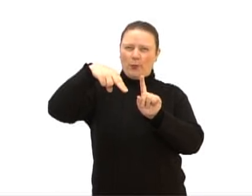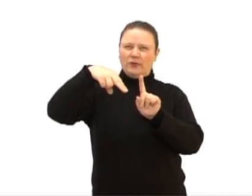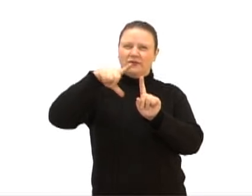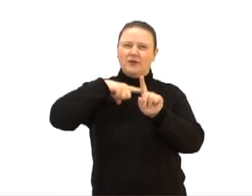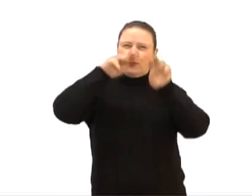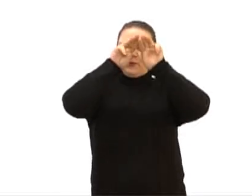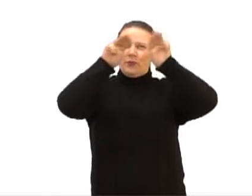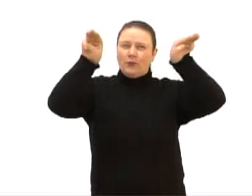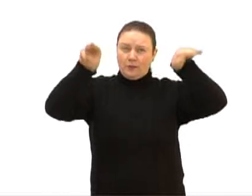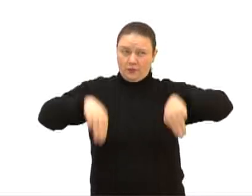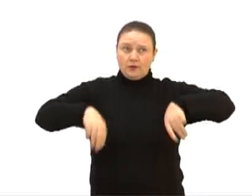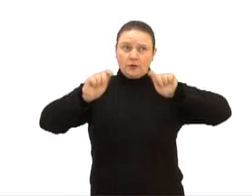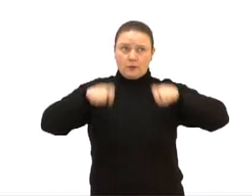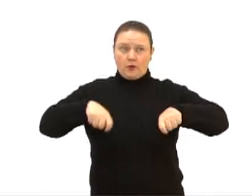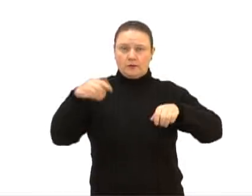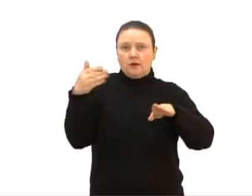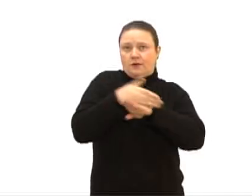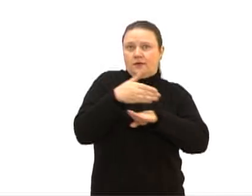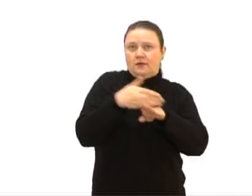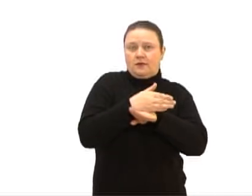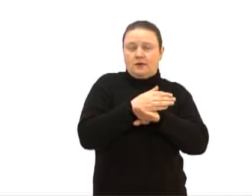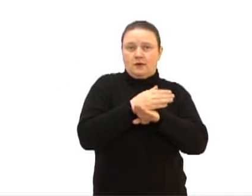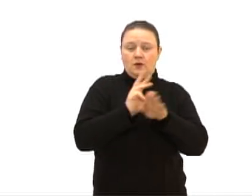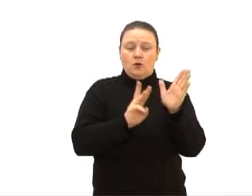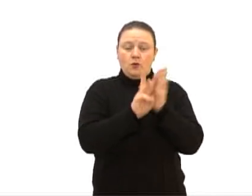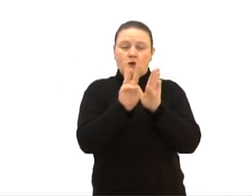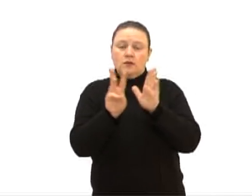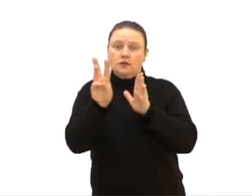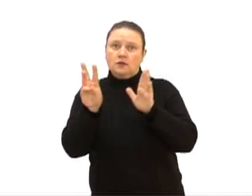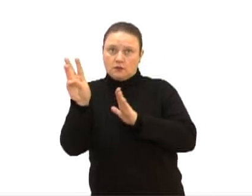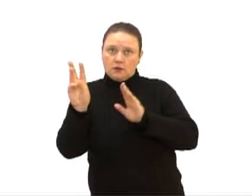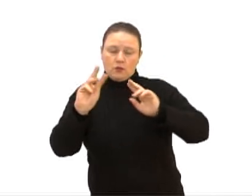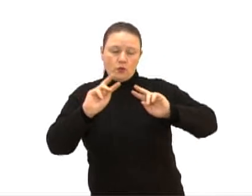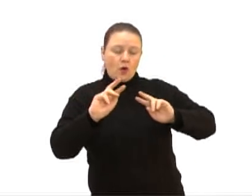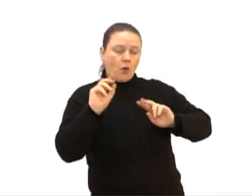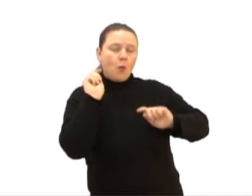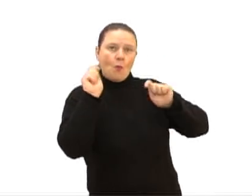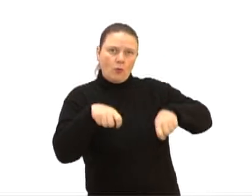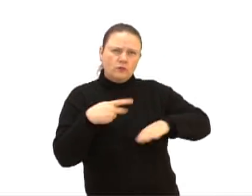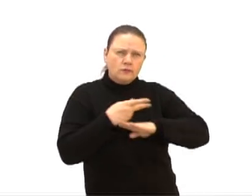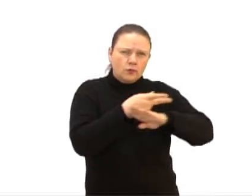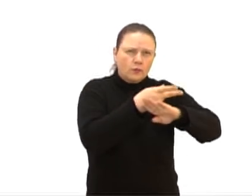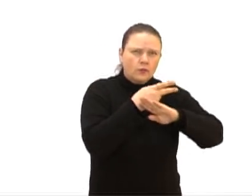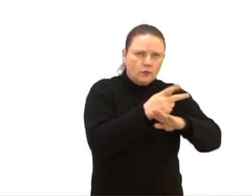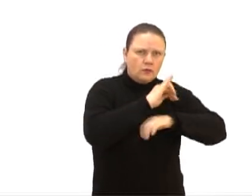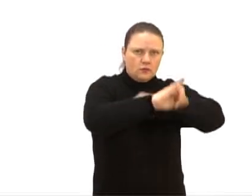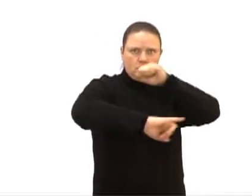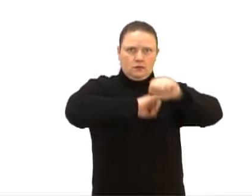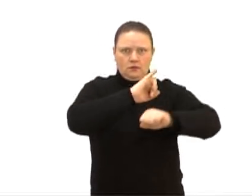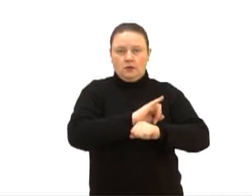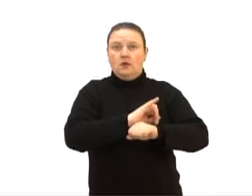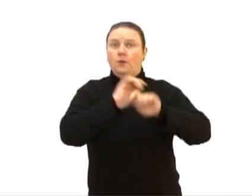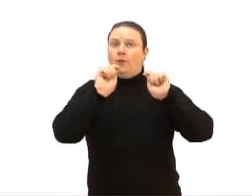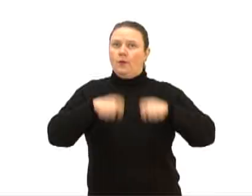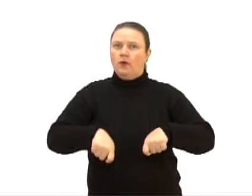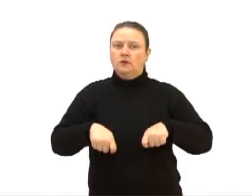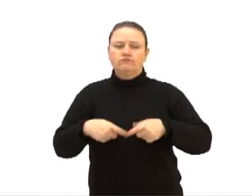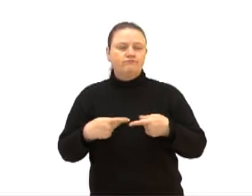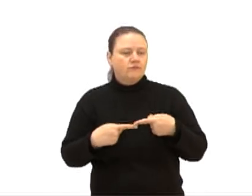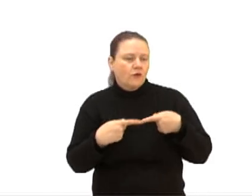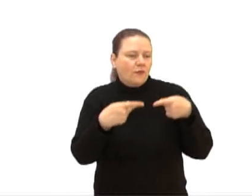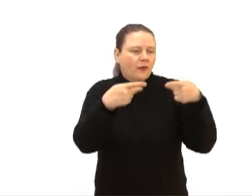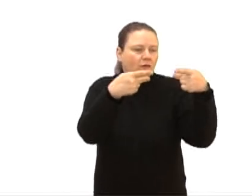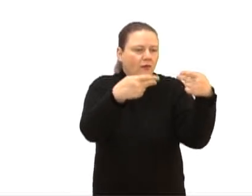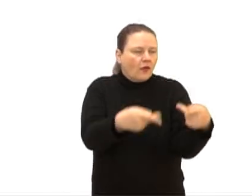Google Artes e Culture. Tá? Então você acessa esse endereço aqui, depois você procura lá na internet e você vai conseguir fazer